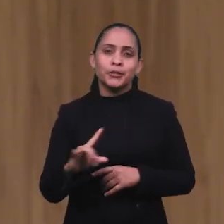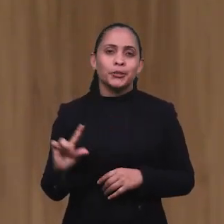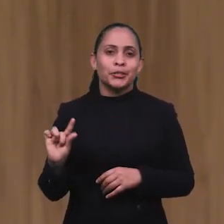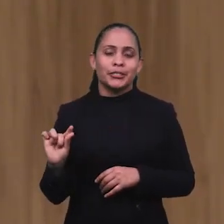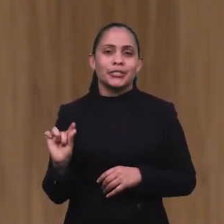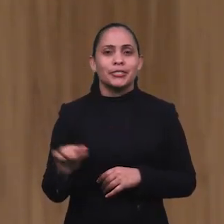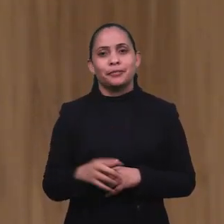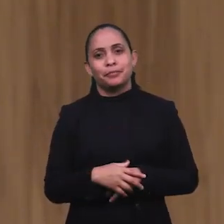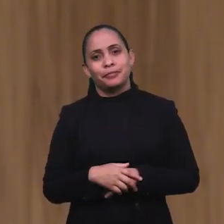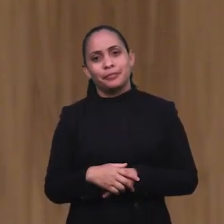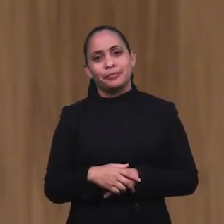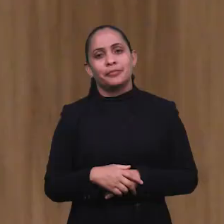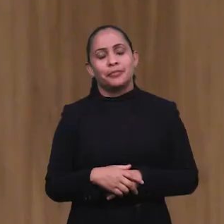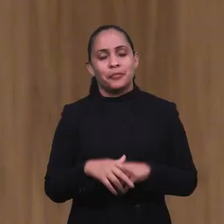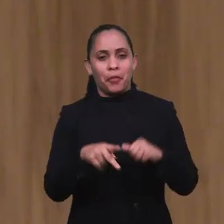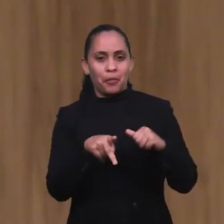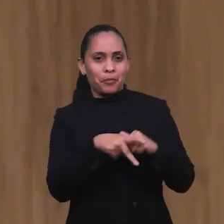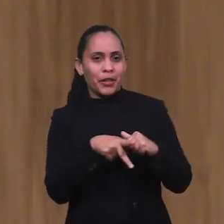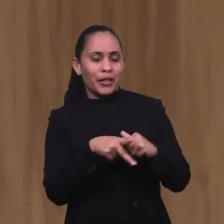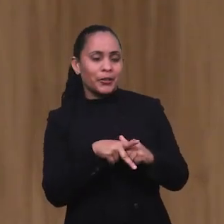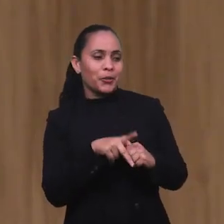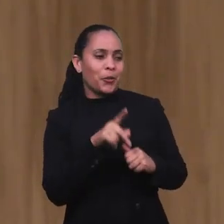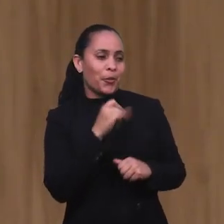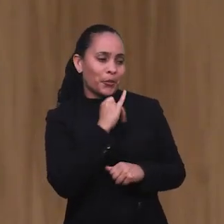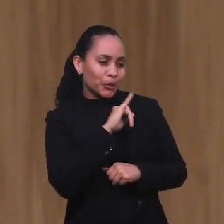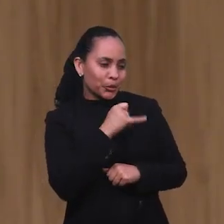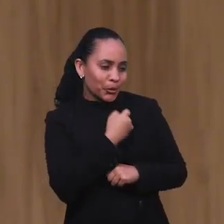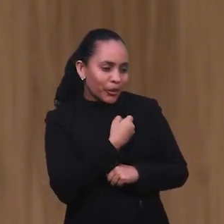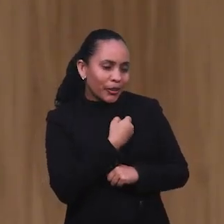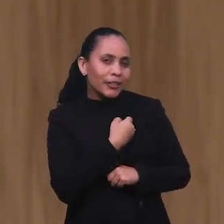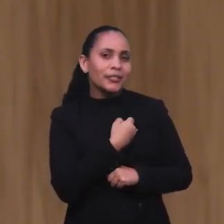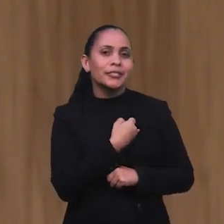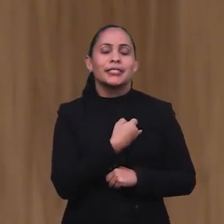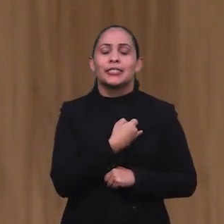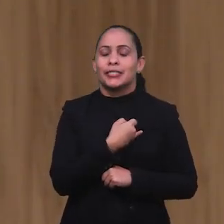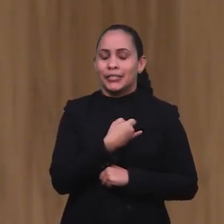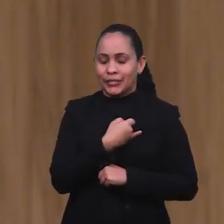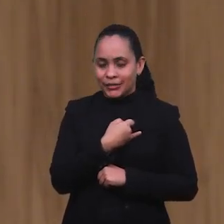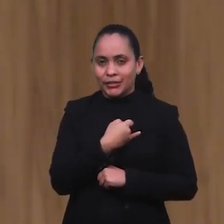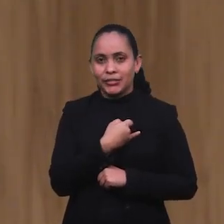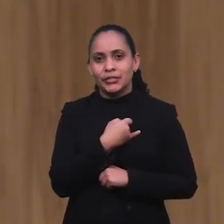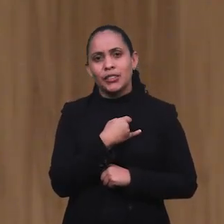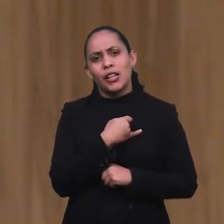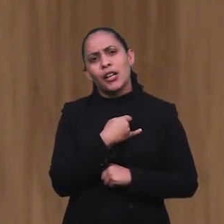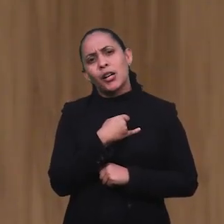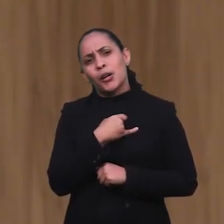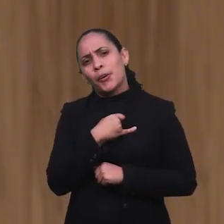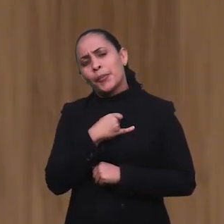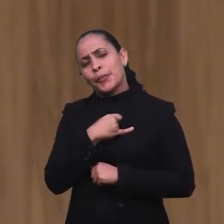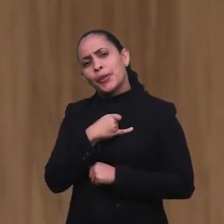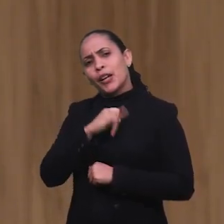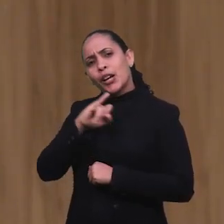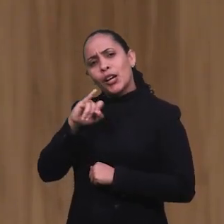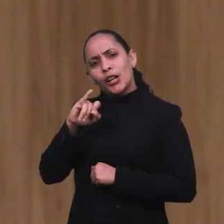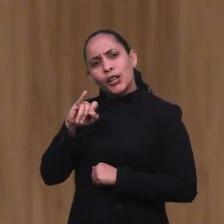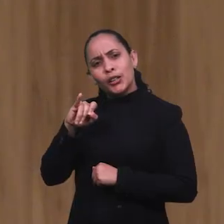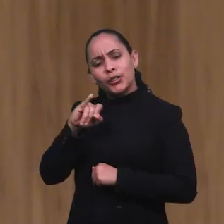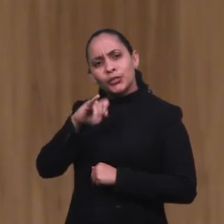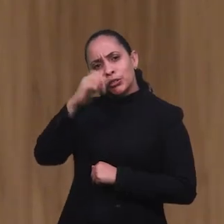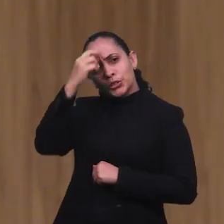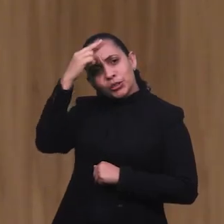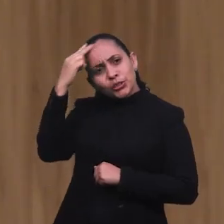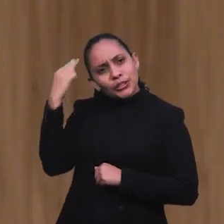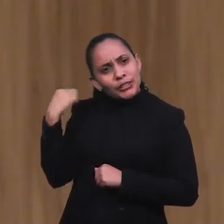questão para Pedro, para João, para José, para não sei quem, então, ou seja,